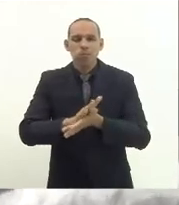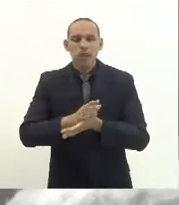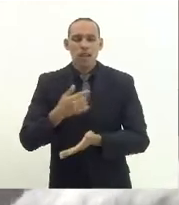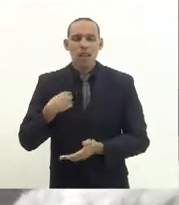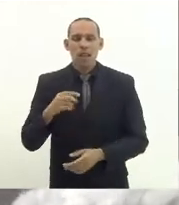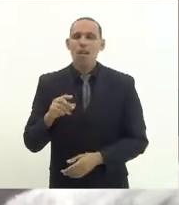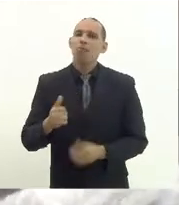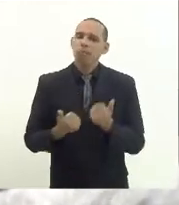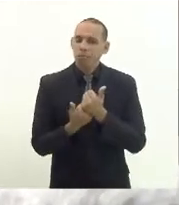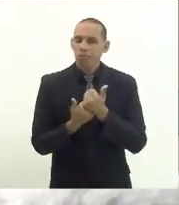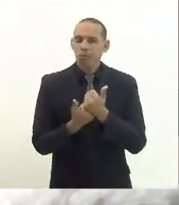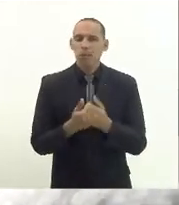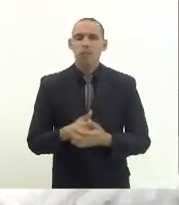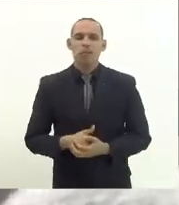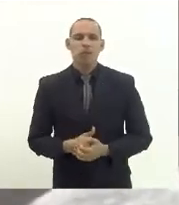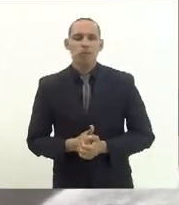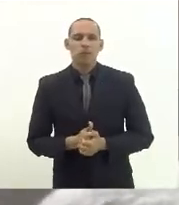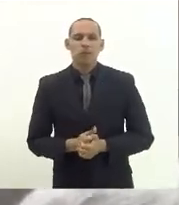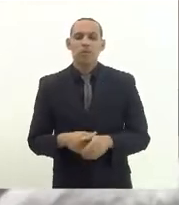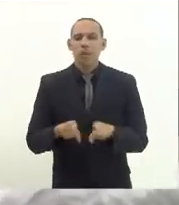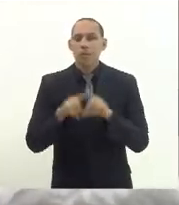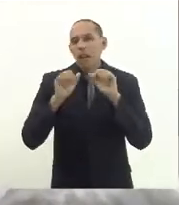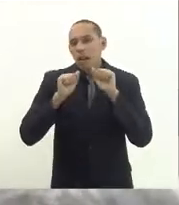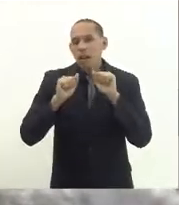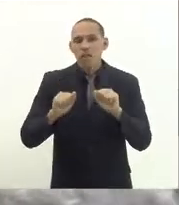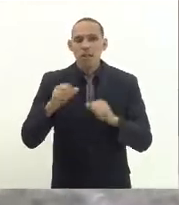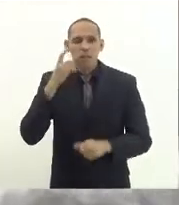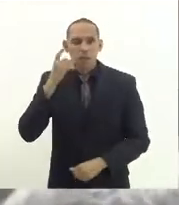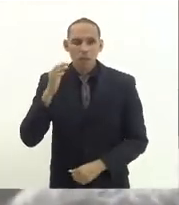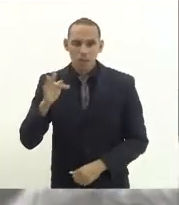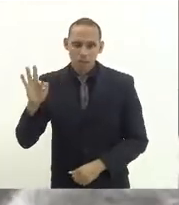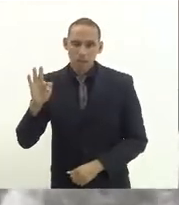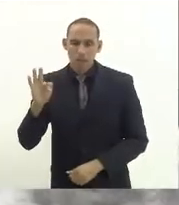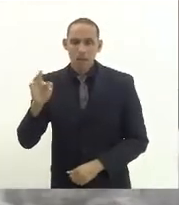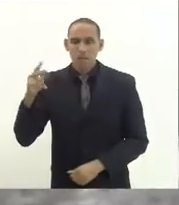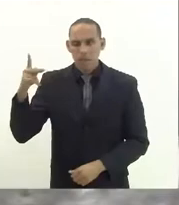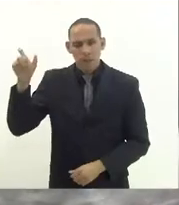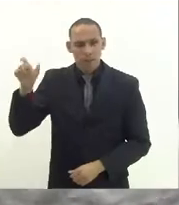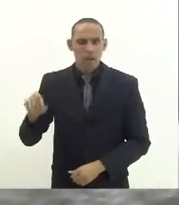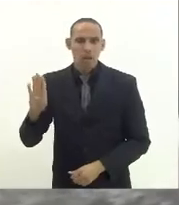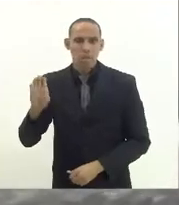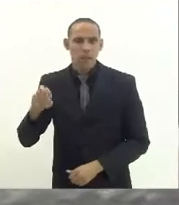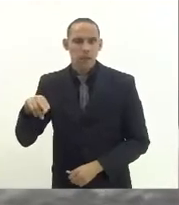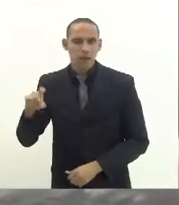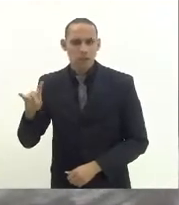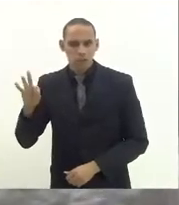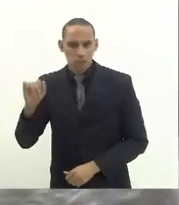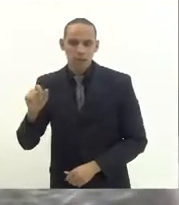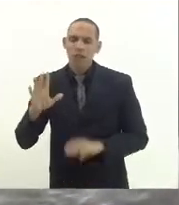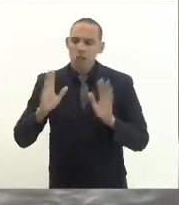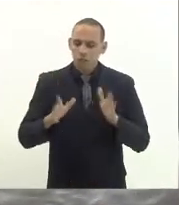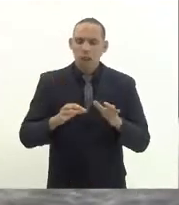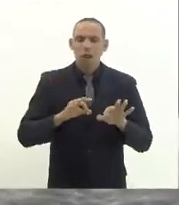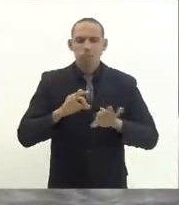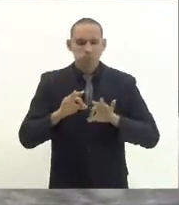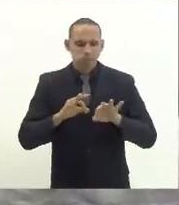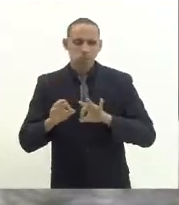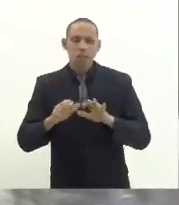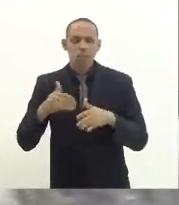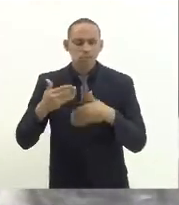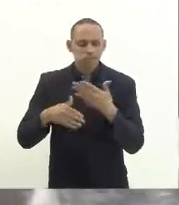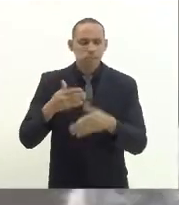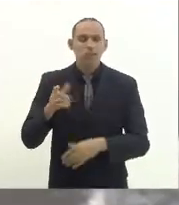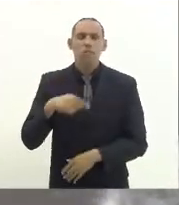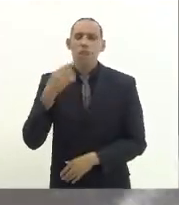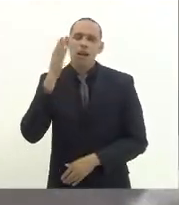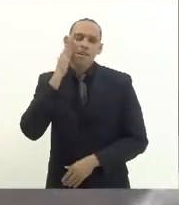sorrisi e Assessoria da deputada Federal Benedita da Silva já está tomando as medidas cabíveis e daqui a pouco a